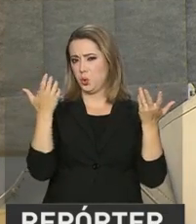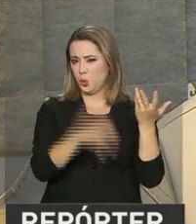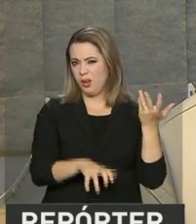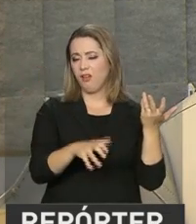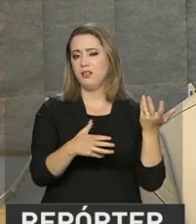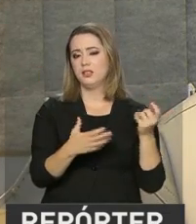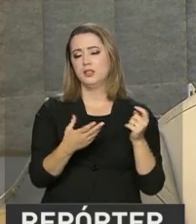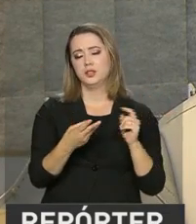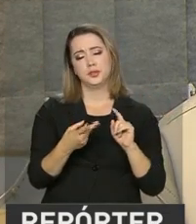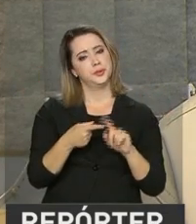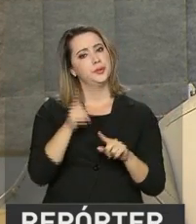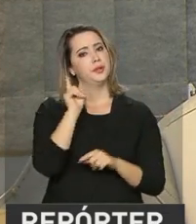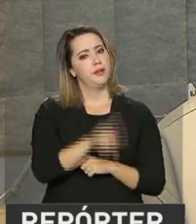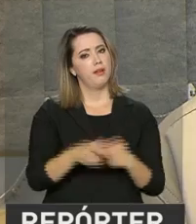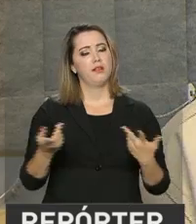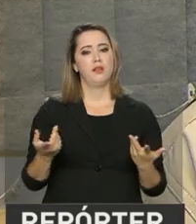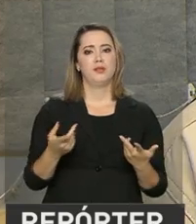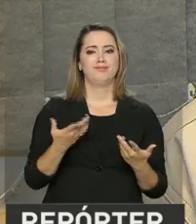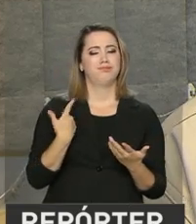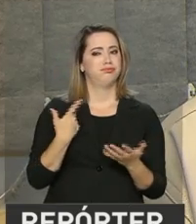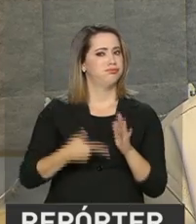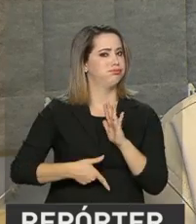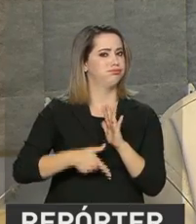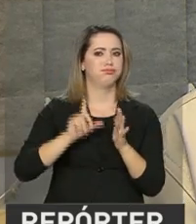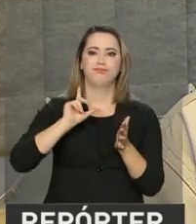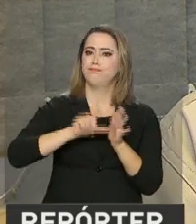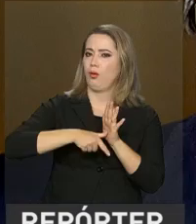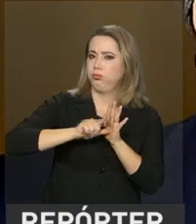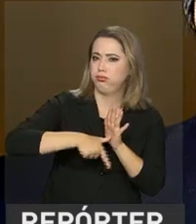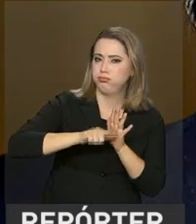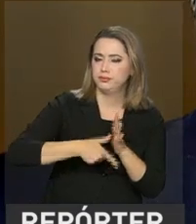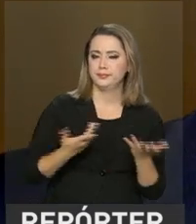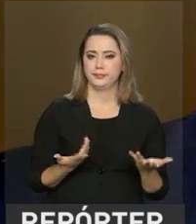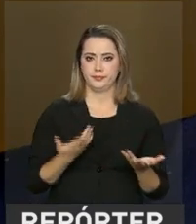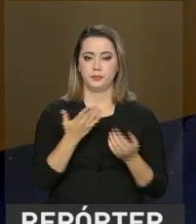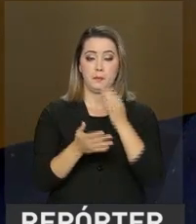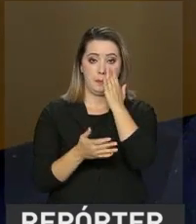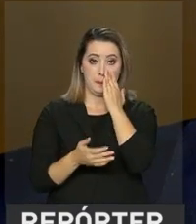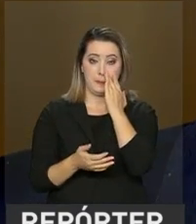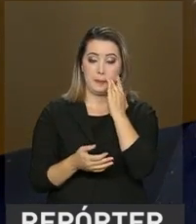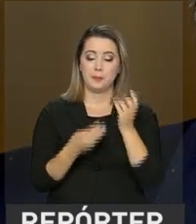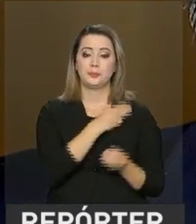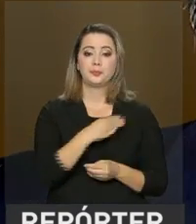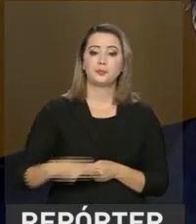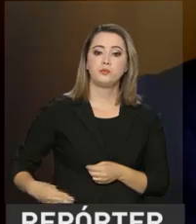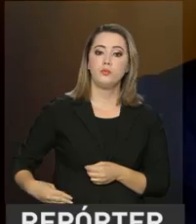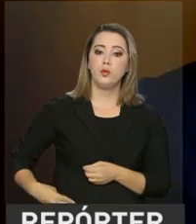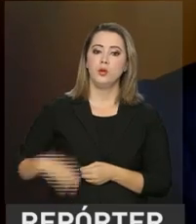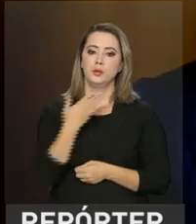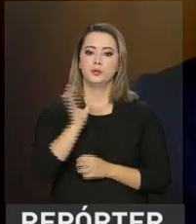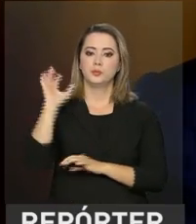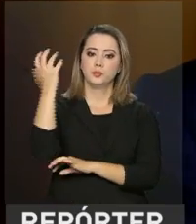isso é um grande retrocesso, eu julgo. O ministro do Meio Ambiente acredita que o G20